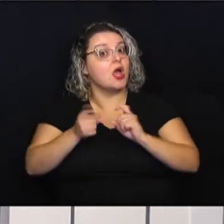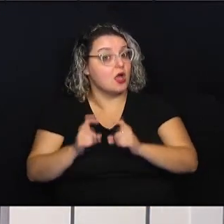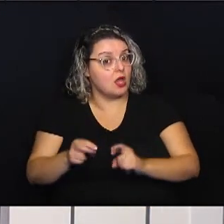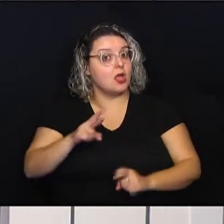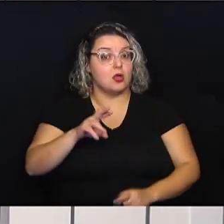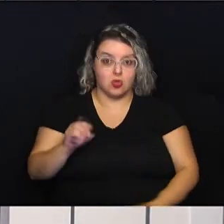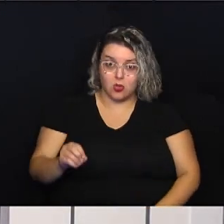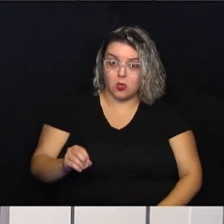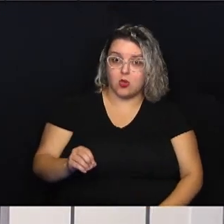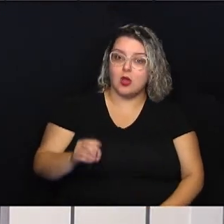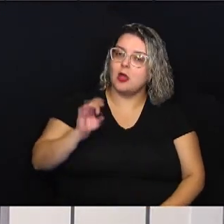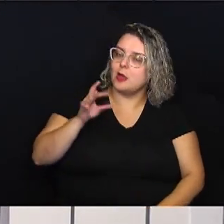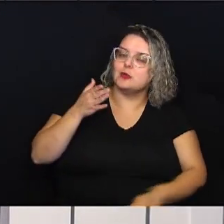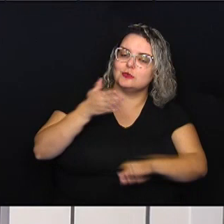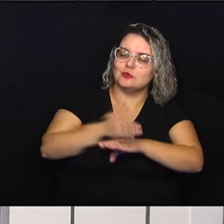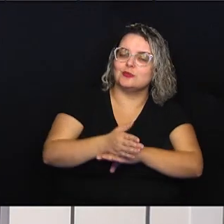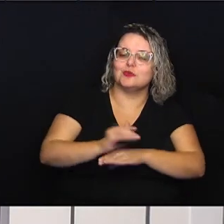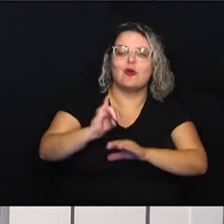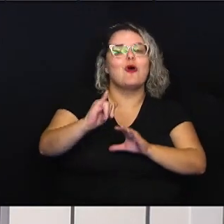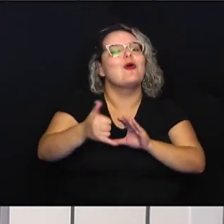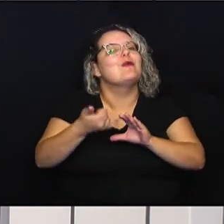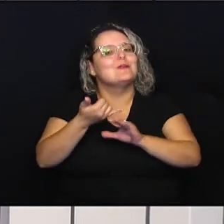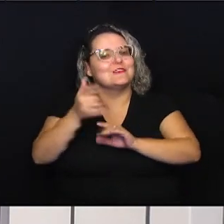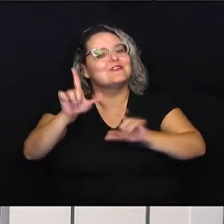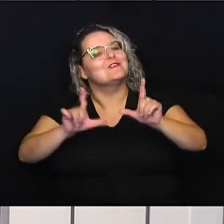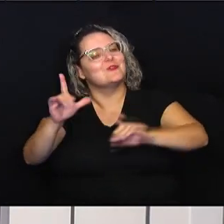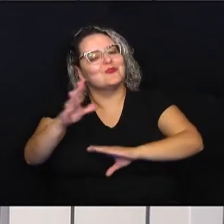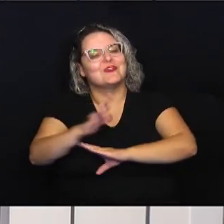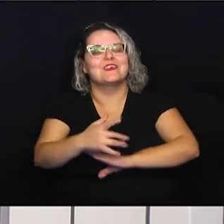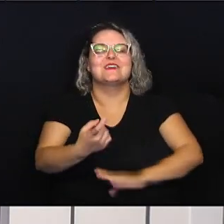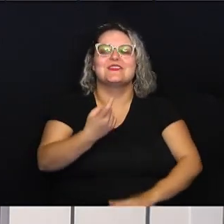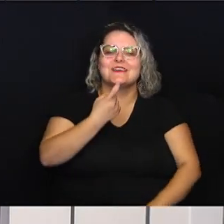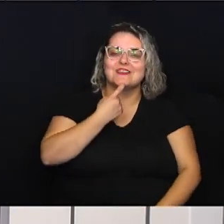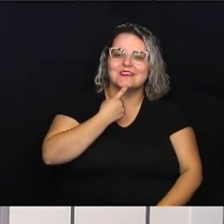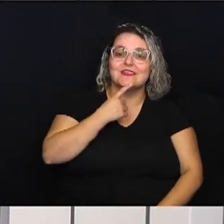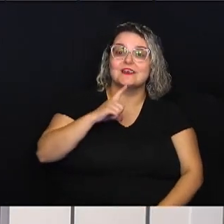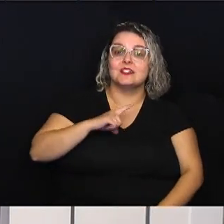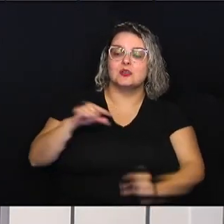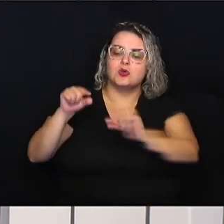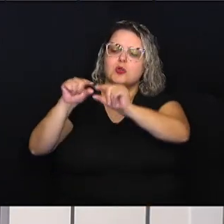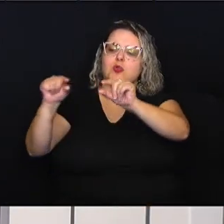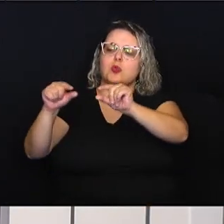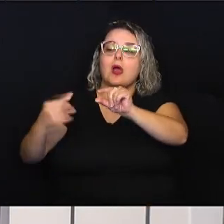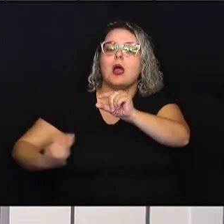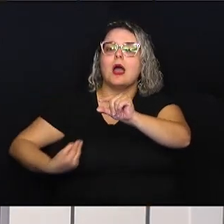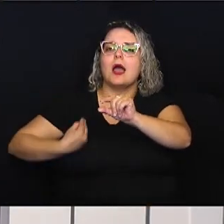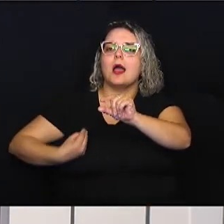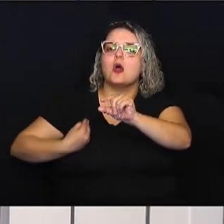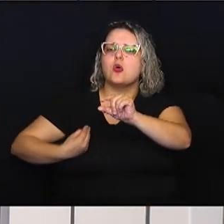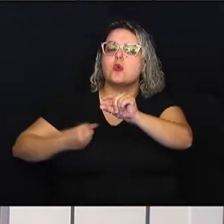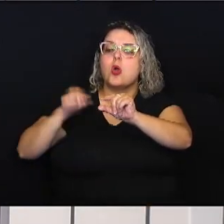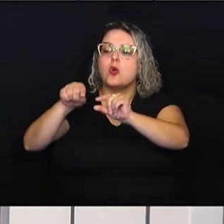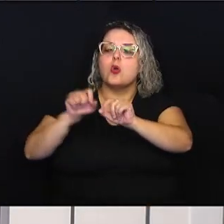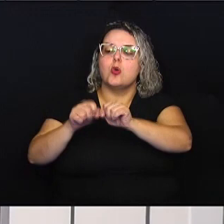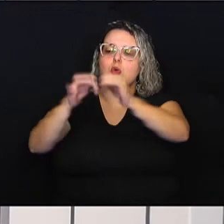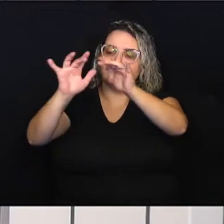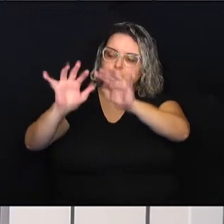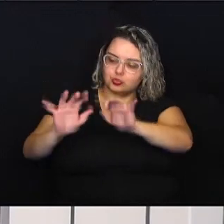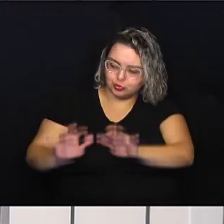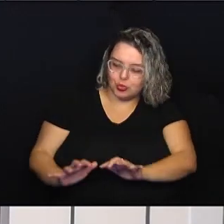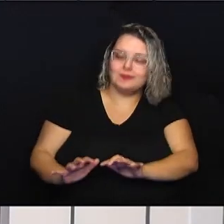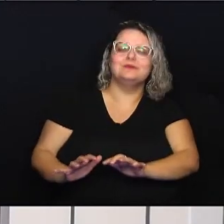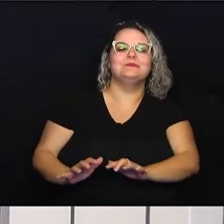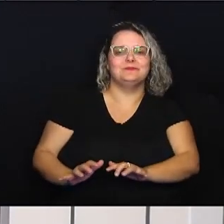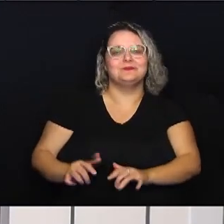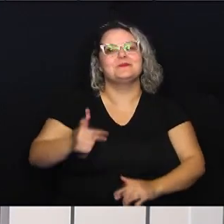ordinária, é só acessar o YouTube da TV Câmara Campinas. Tem uma aba lá escrito ao vivo, você vai até a